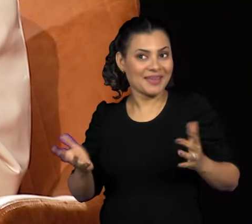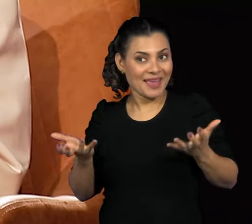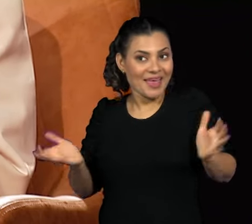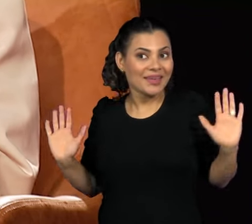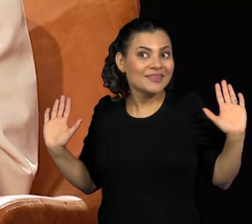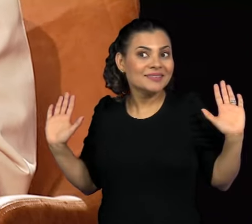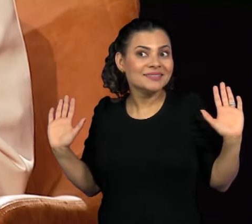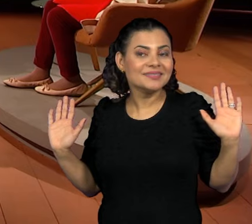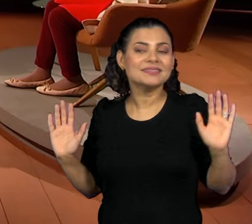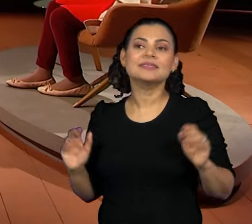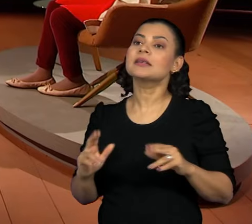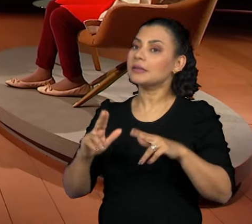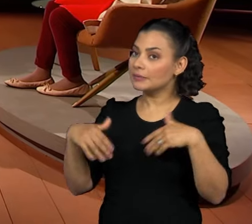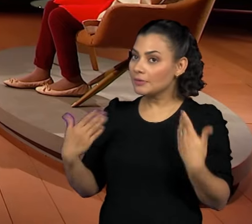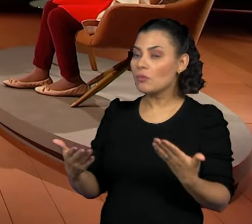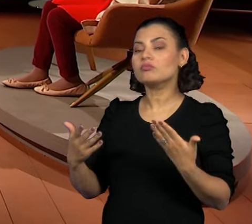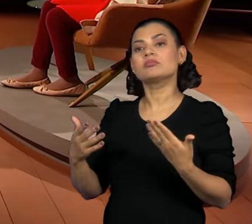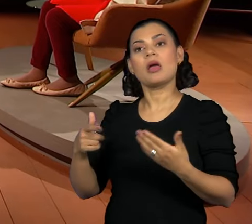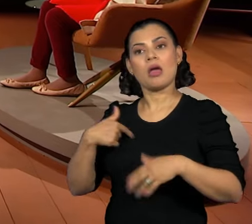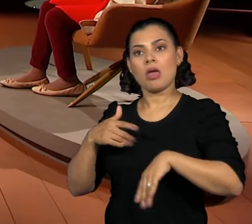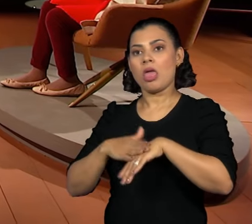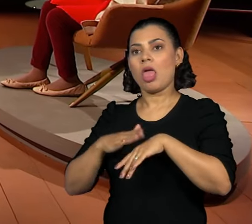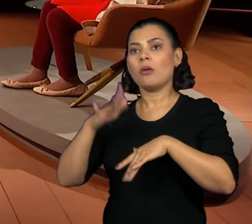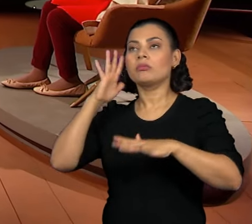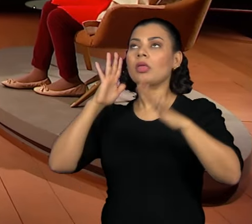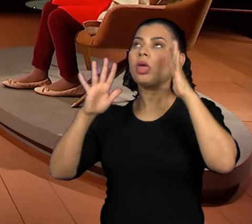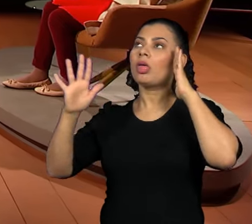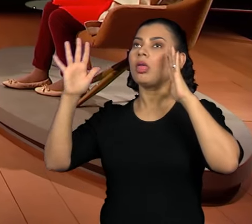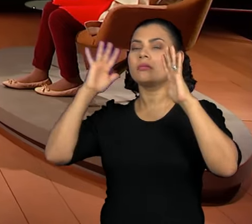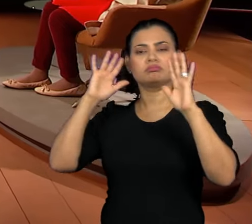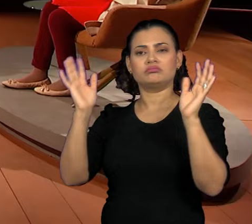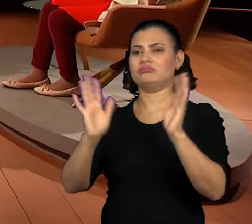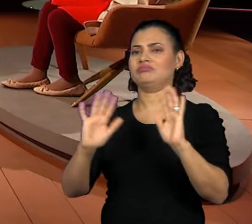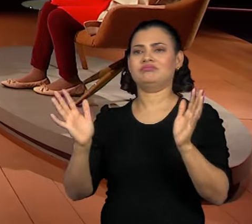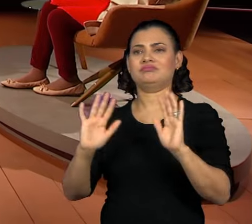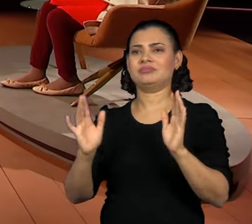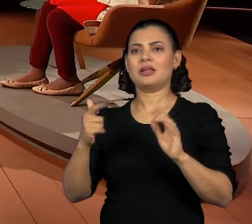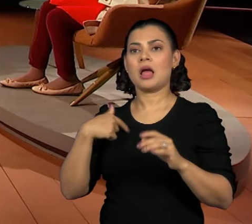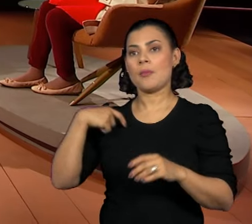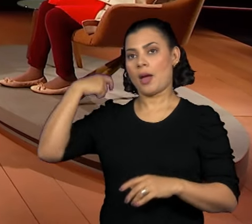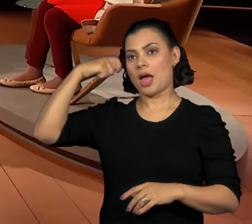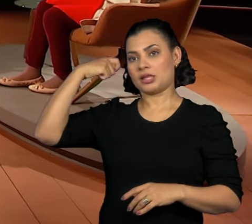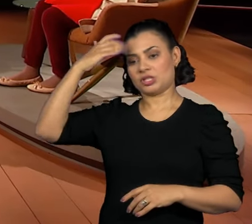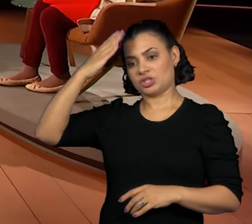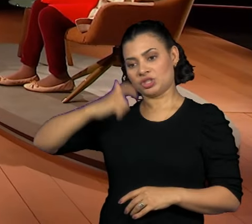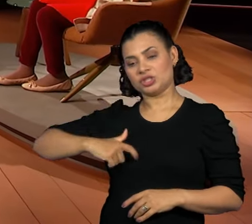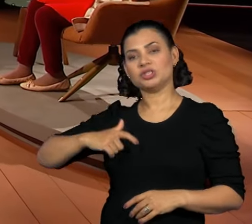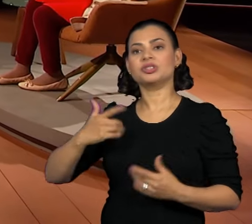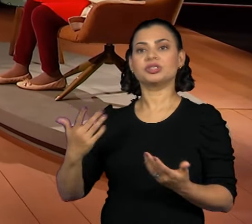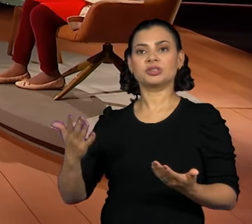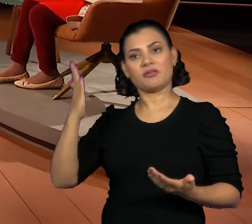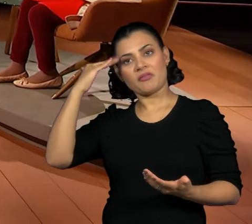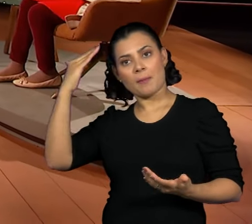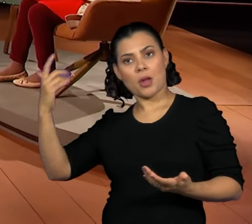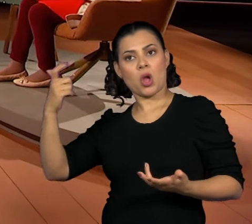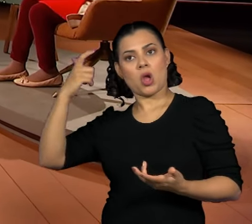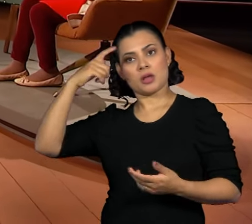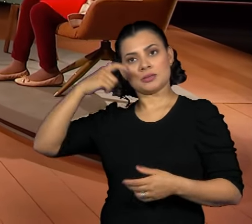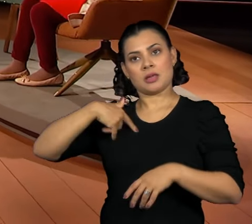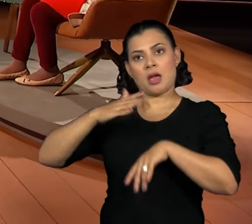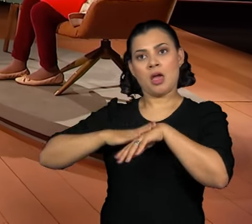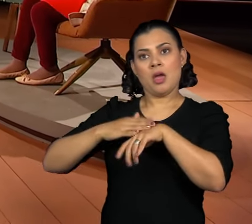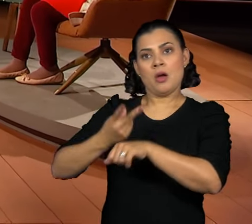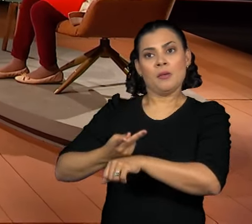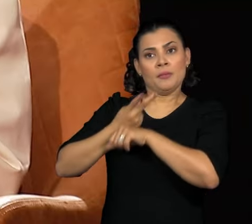respeitada. Então, eu sou uma pessoa, por exemplo, eu não sou deslumbrada. O fato de eu ser artista, de já ter ganho prêmio de